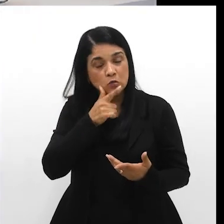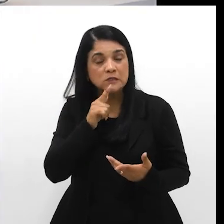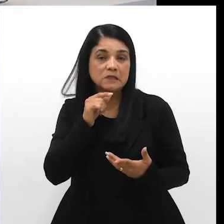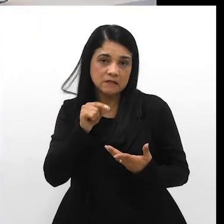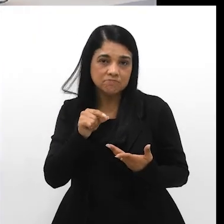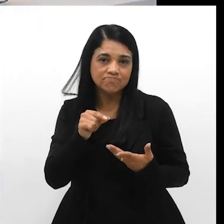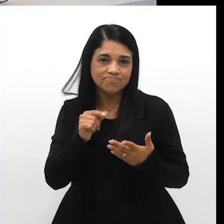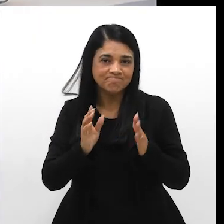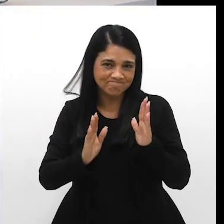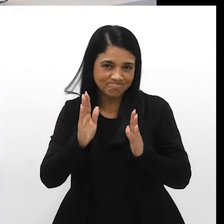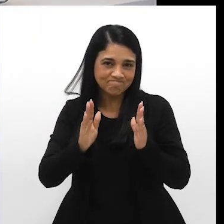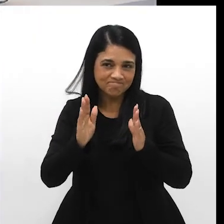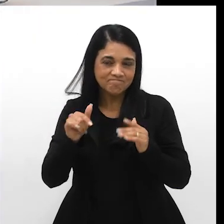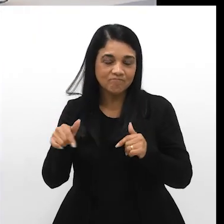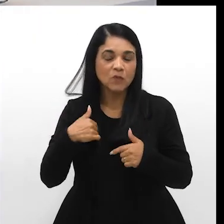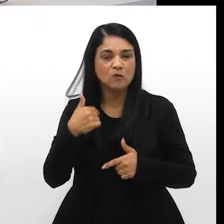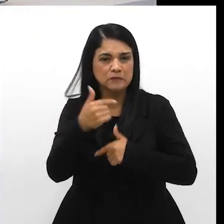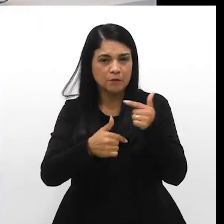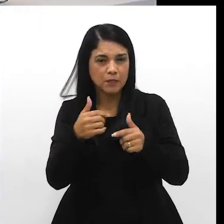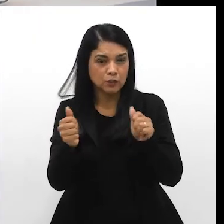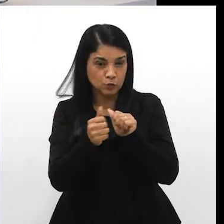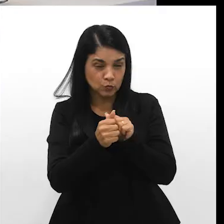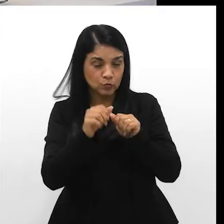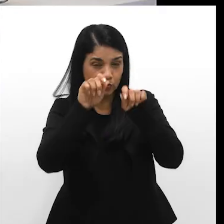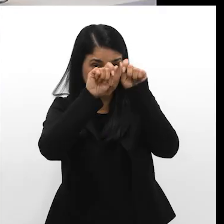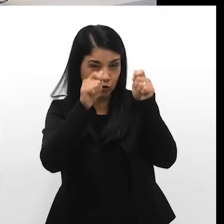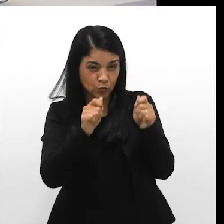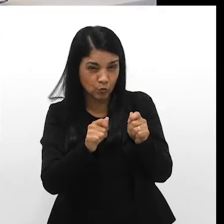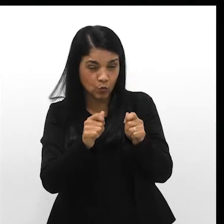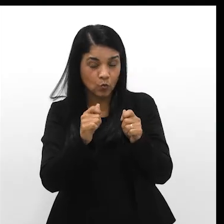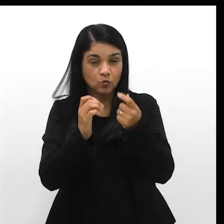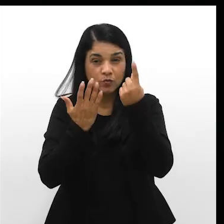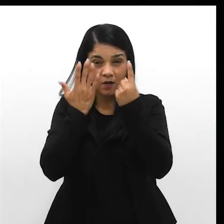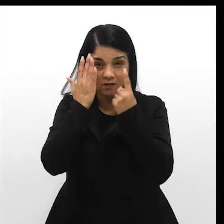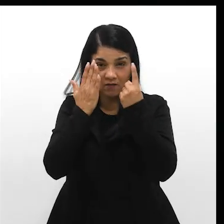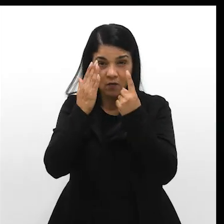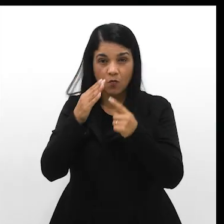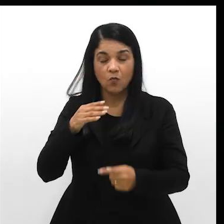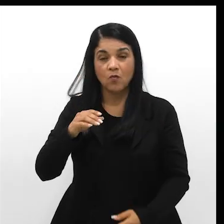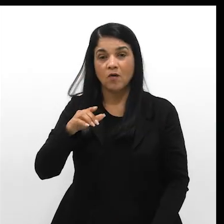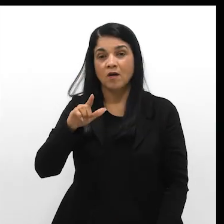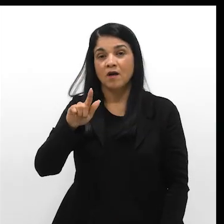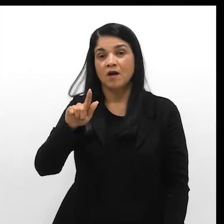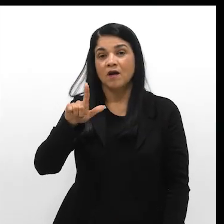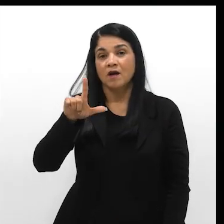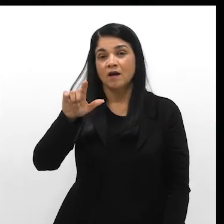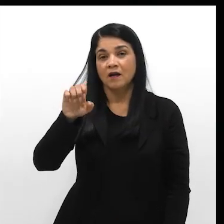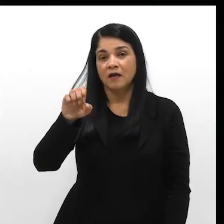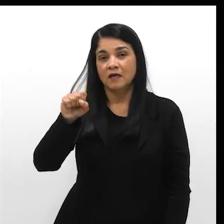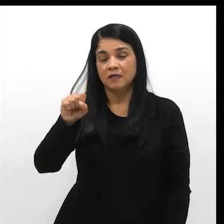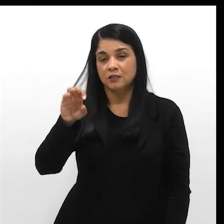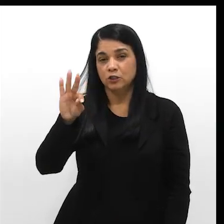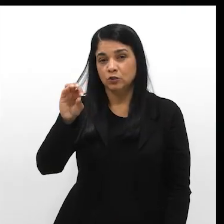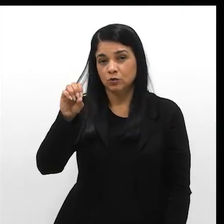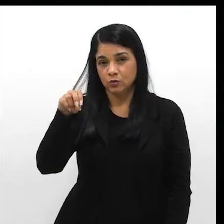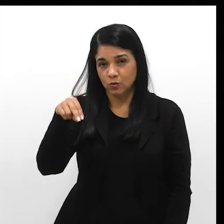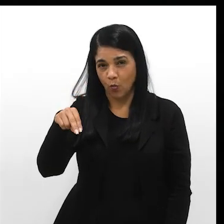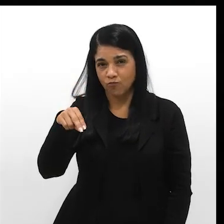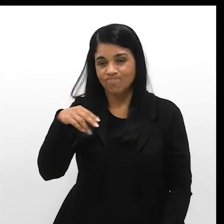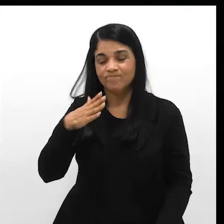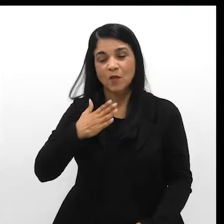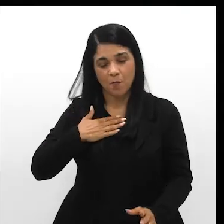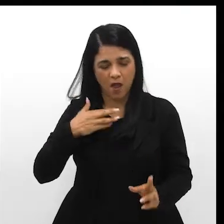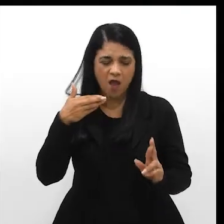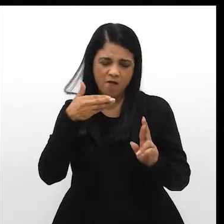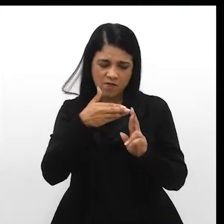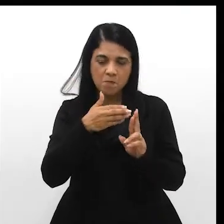peguei assim um pedacinho disso. Trabalhei com um dos grandes escultores do carnaval, que era o Glynston. O Glynston